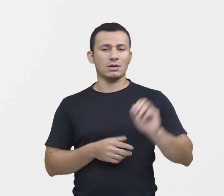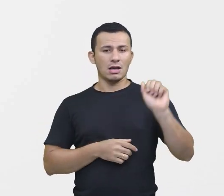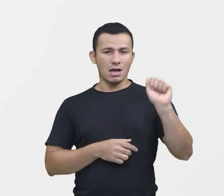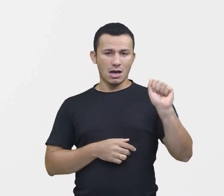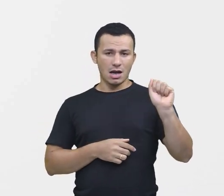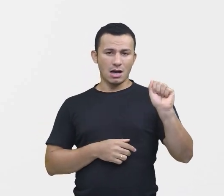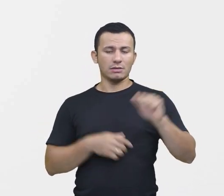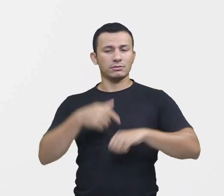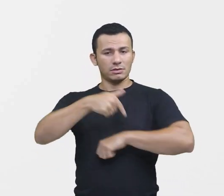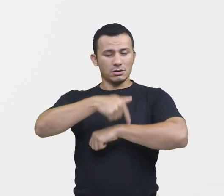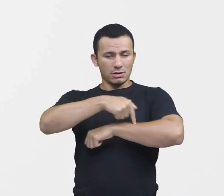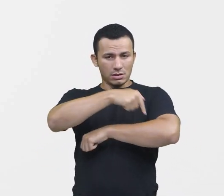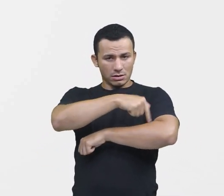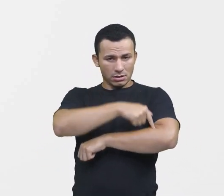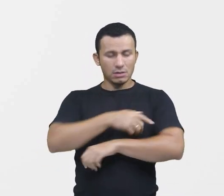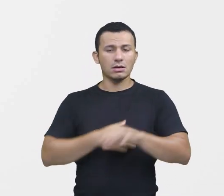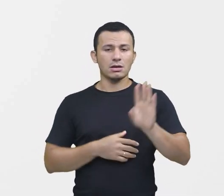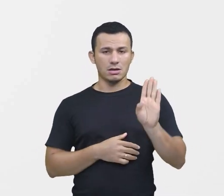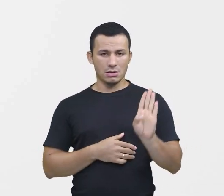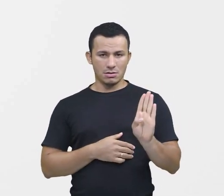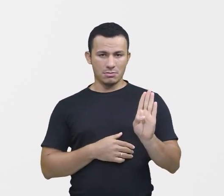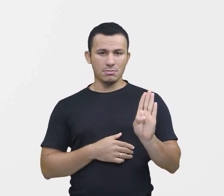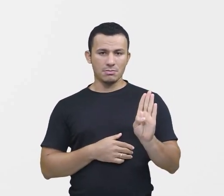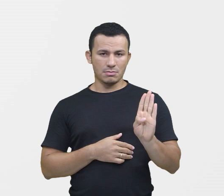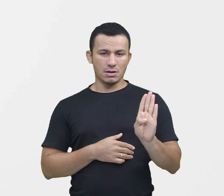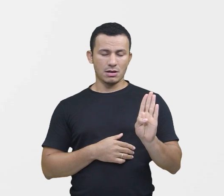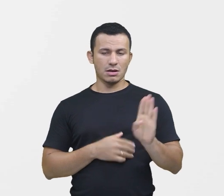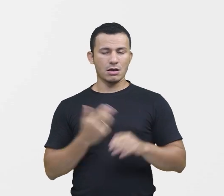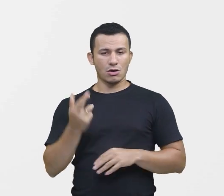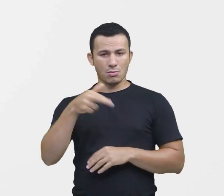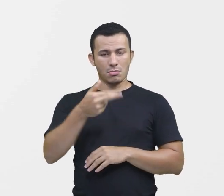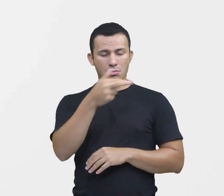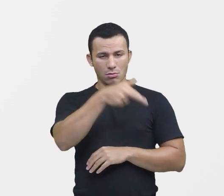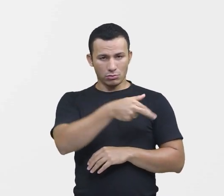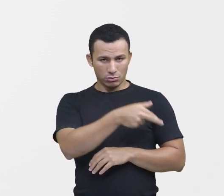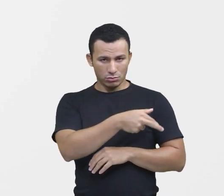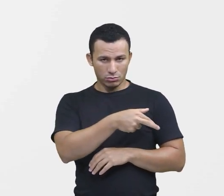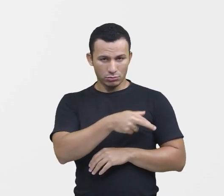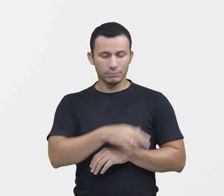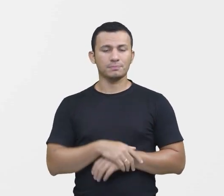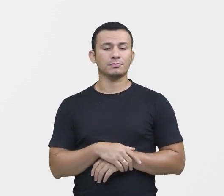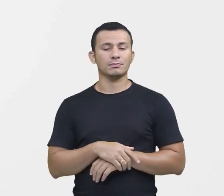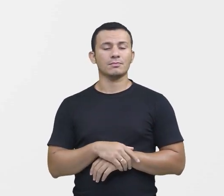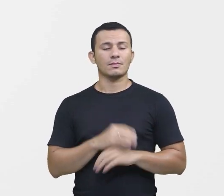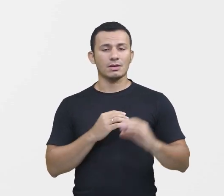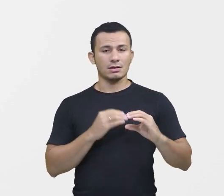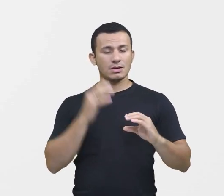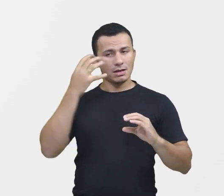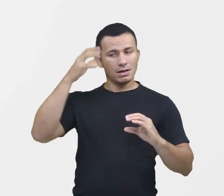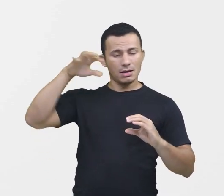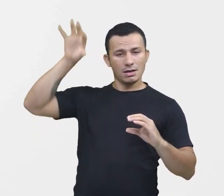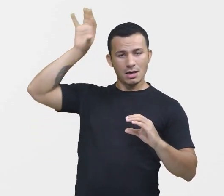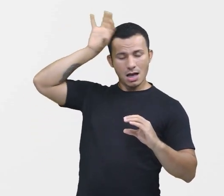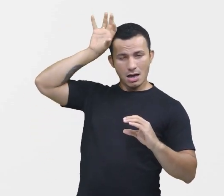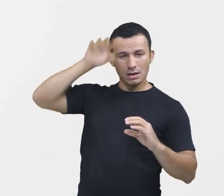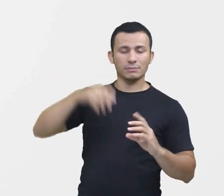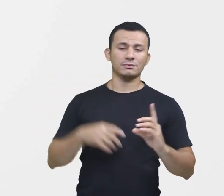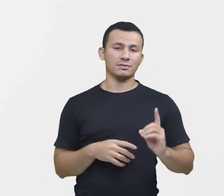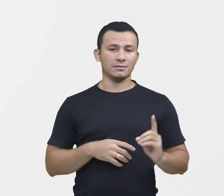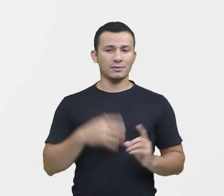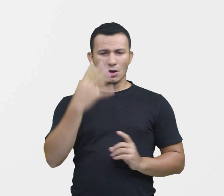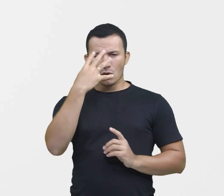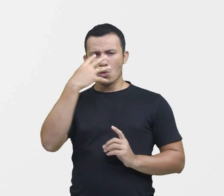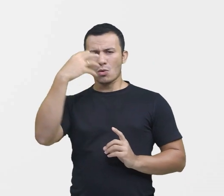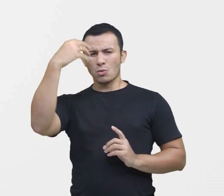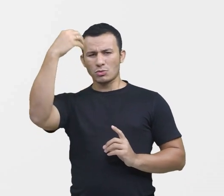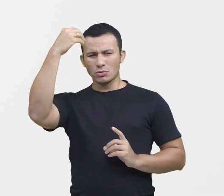era o Saci, a opção B, que era o Boto, a opção C, Iara, e a opção D, lobisomem. E a